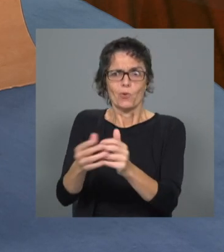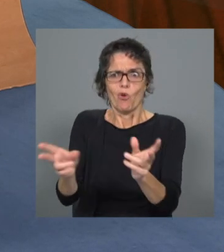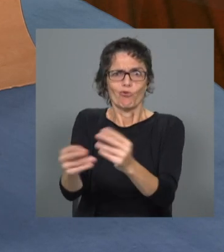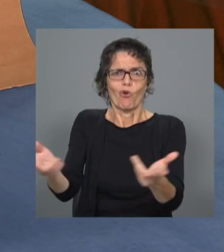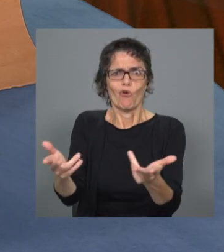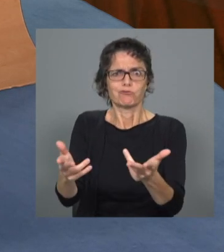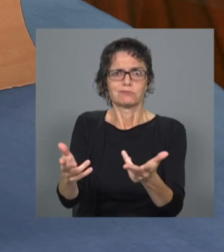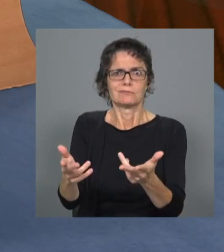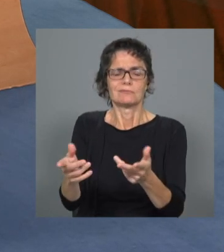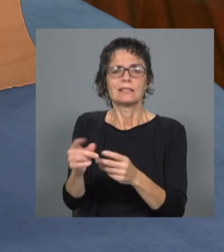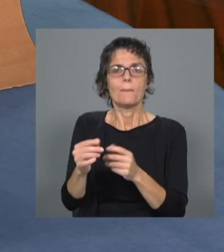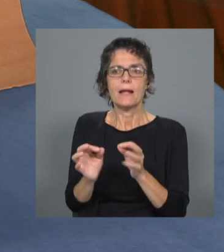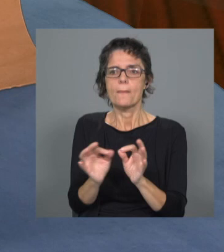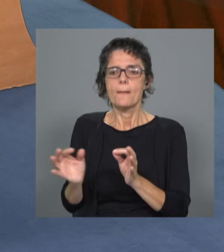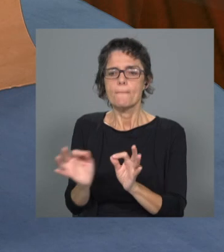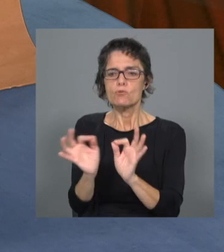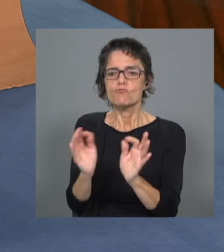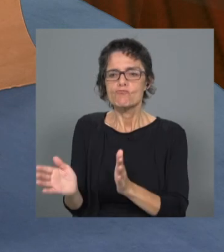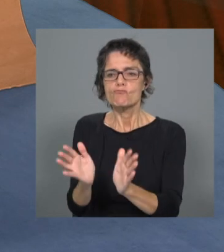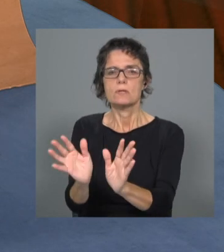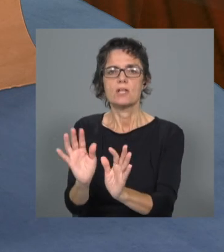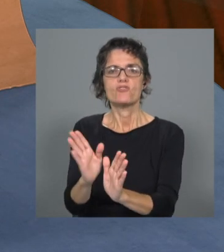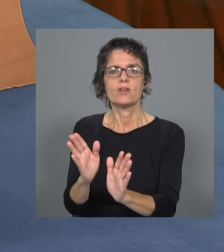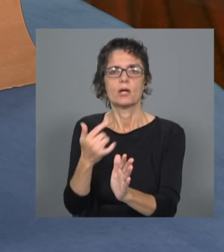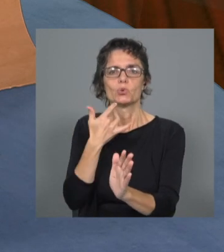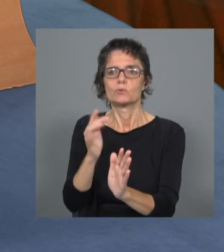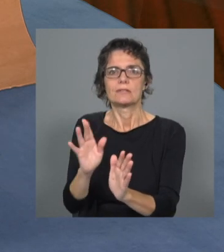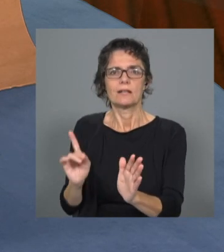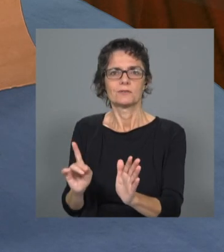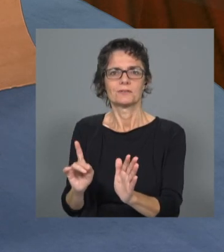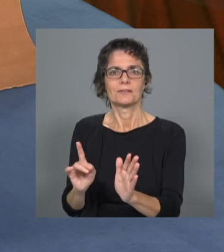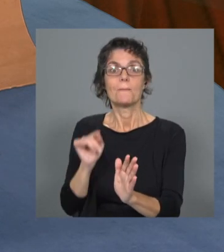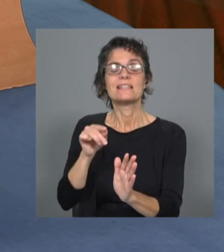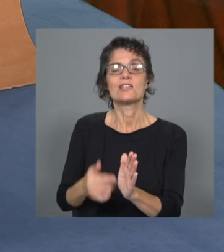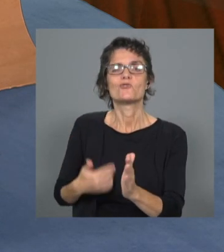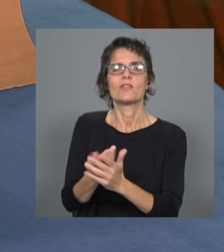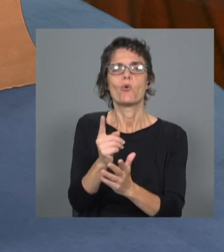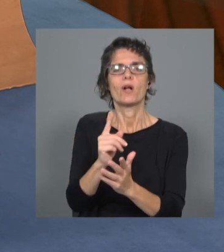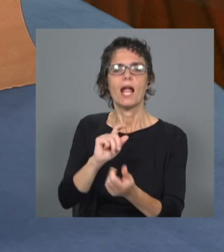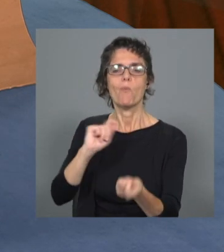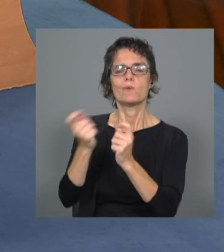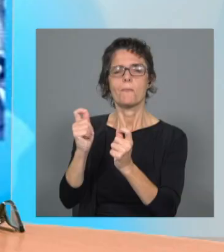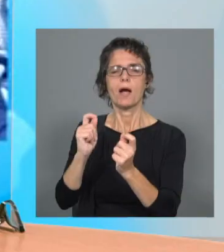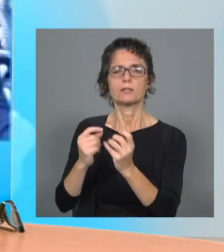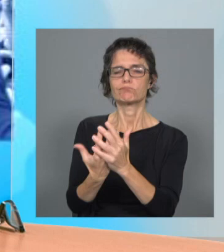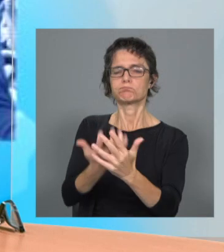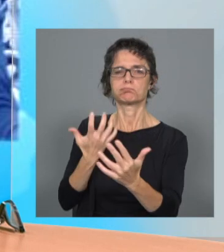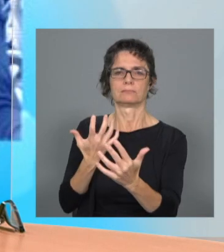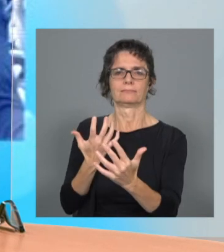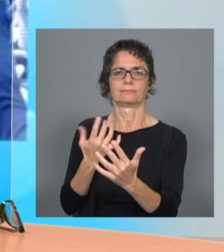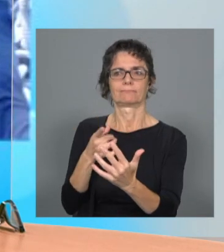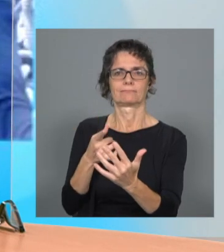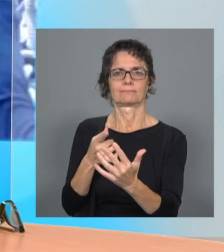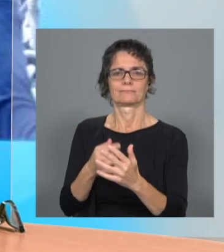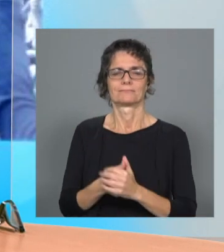anteriores, mas é também um grande momento de transformação e de debate que me parece que vai ser muito importante para o futuro. E vai ser possível esse processo de